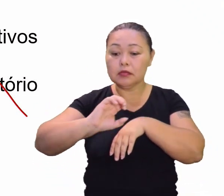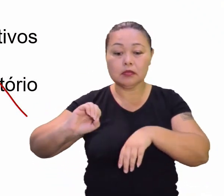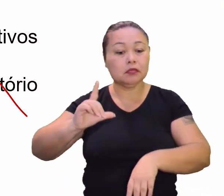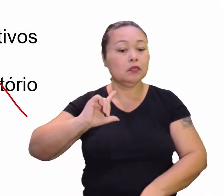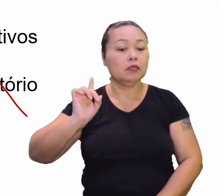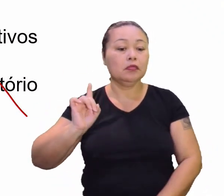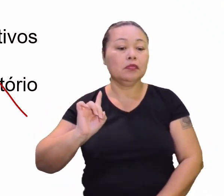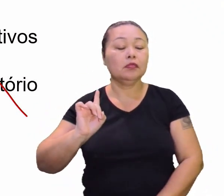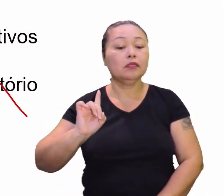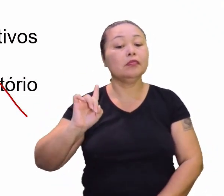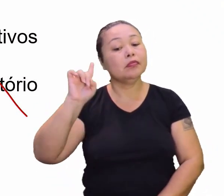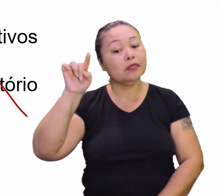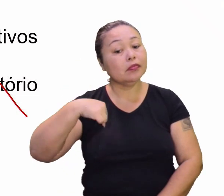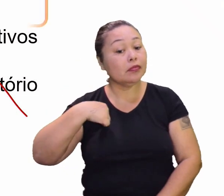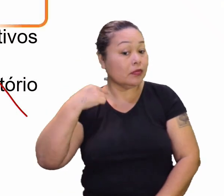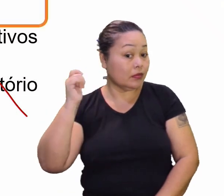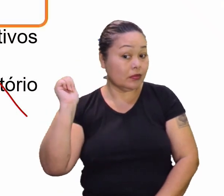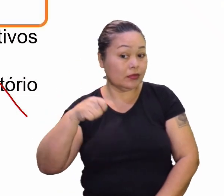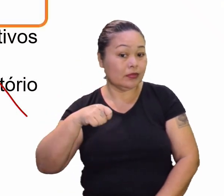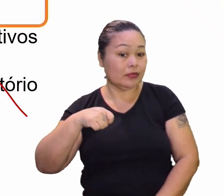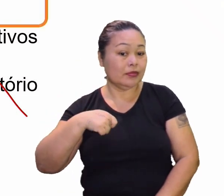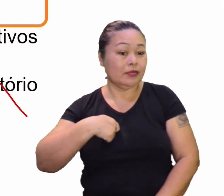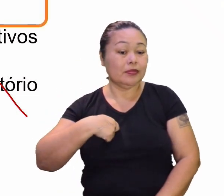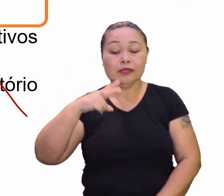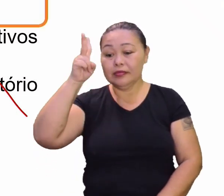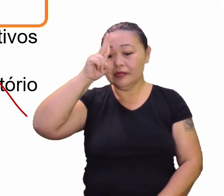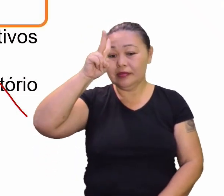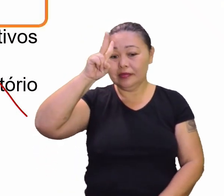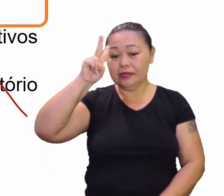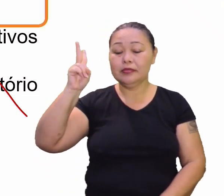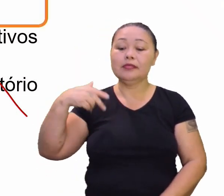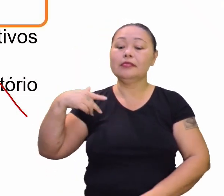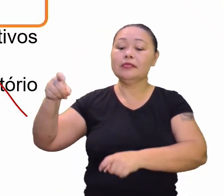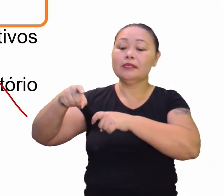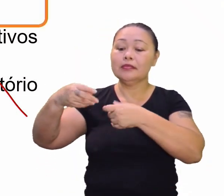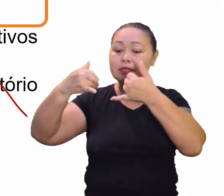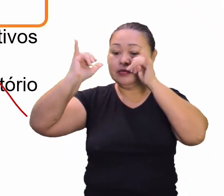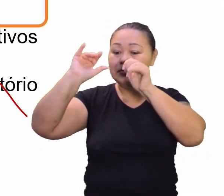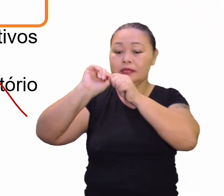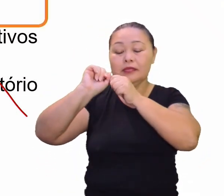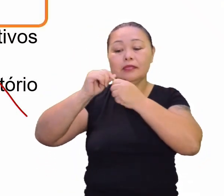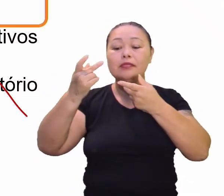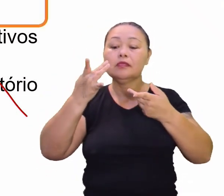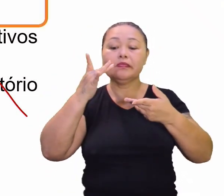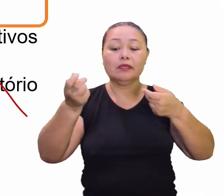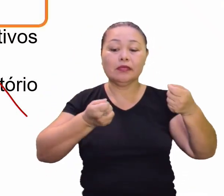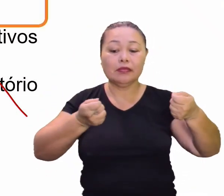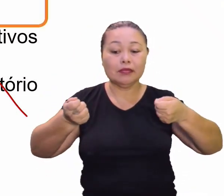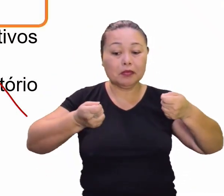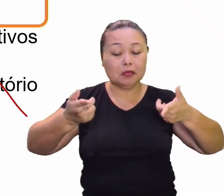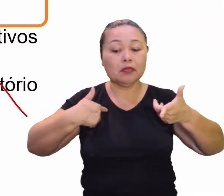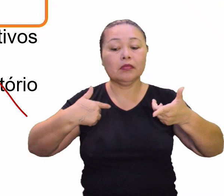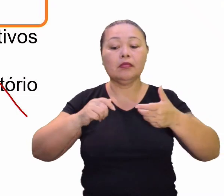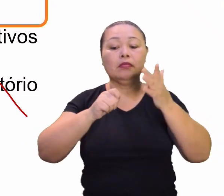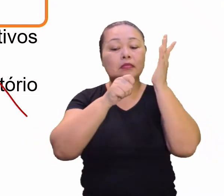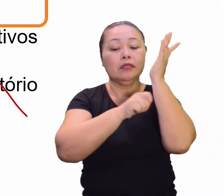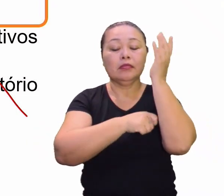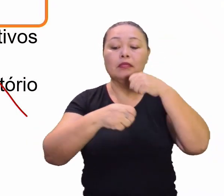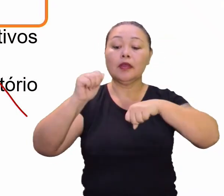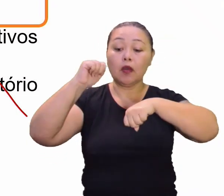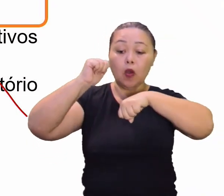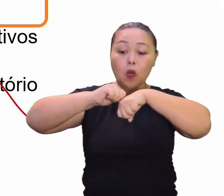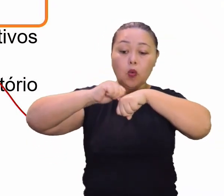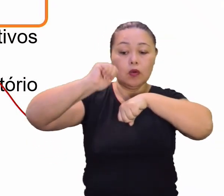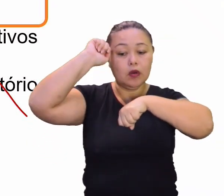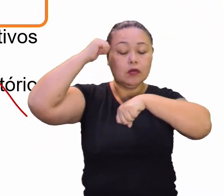nada a ver. Nada a ver. Então, só pode ser, o aluno vai lembrar do ciclo agrícola Muito e a bem. questão dos garimpos,